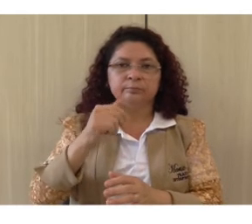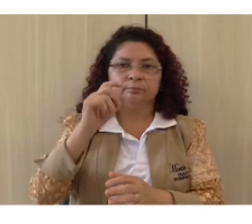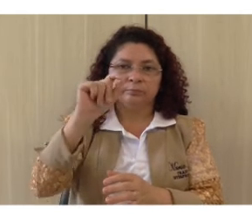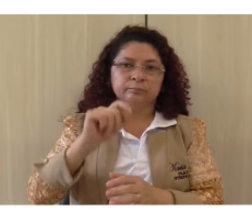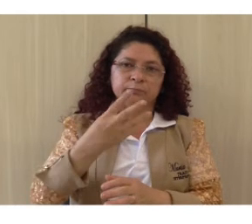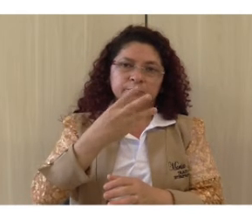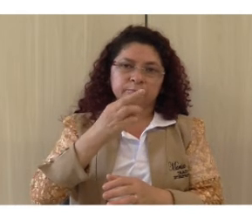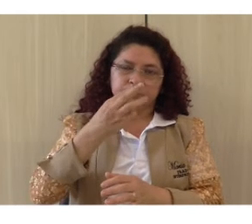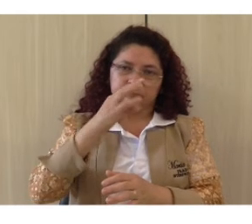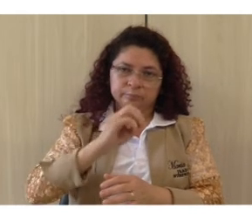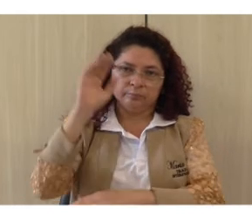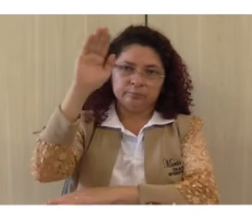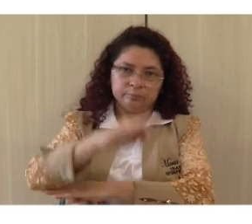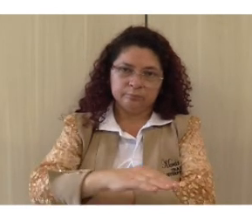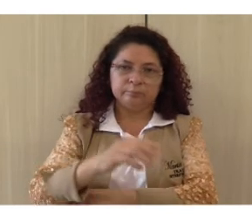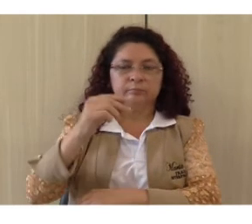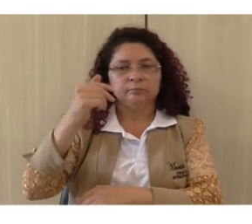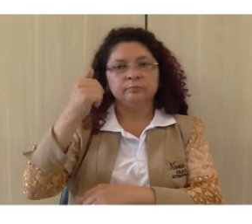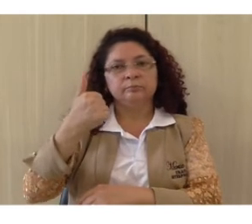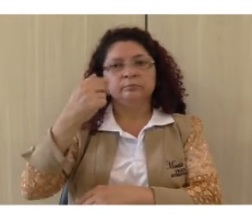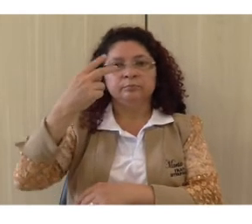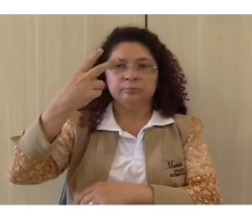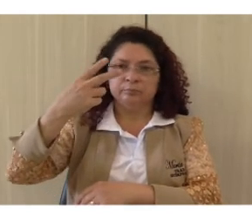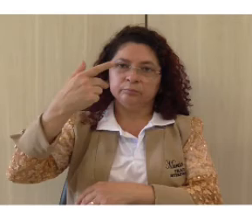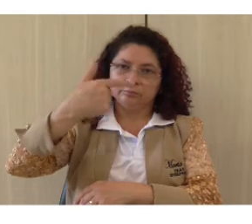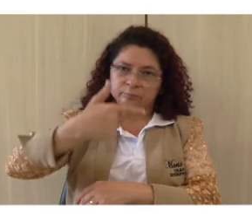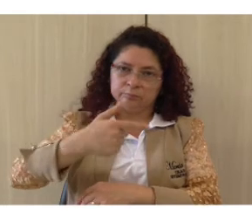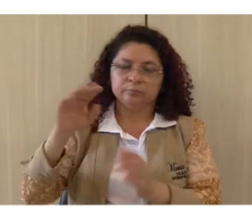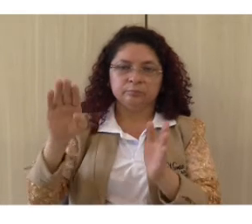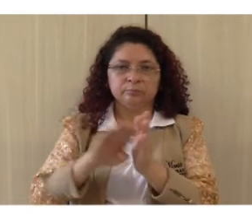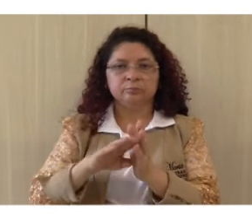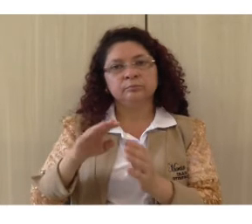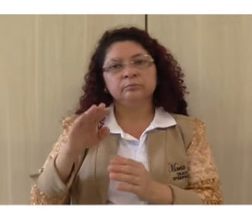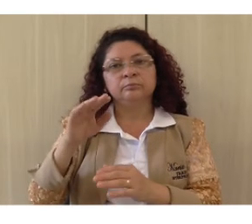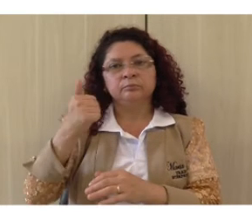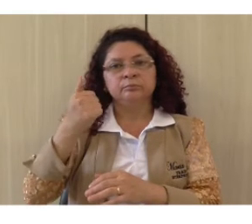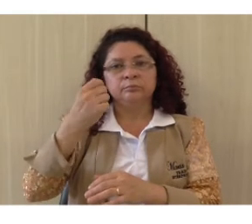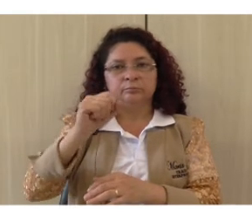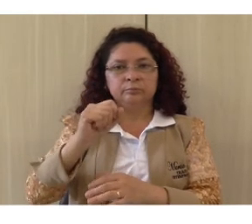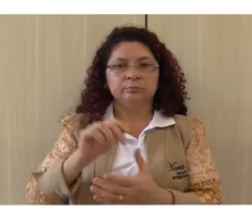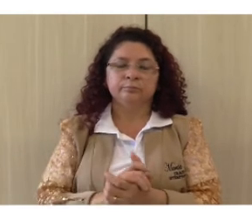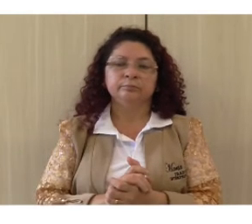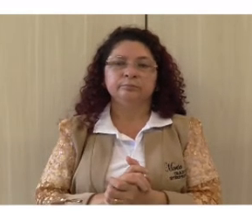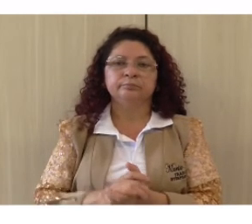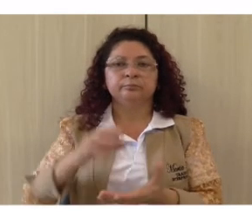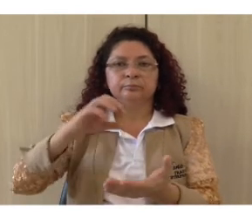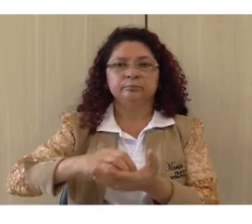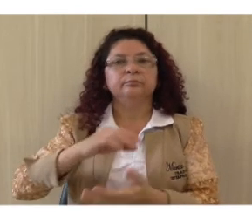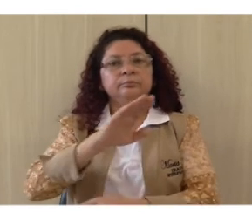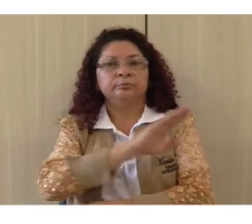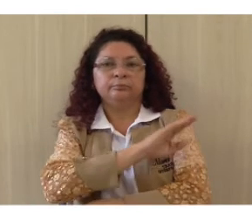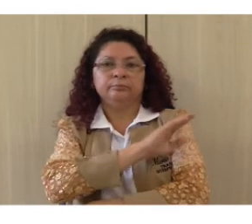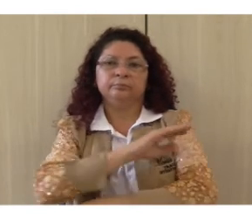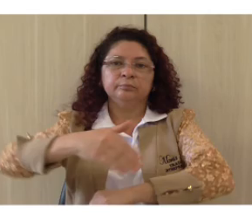às 17h30, no respectivo endereço: Instituto Federal de Educação, Ciência e Tecnologia do Pará, Campus Bragança, Rua